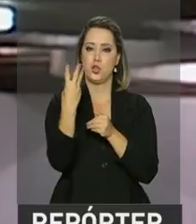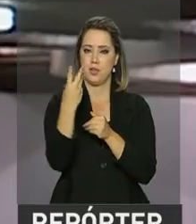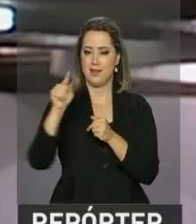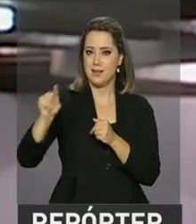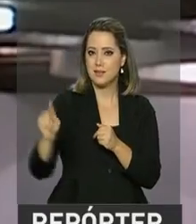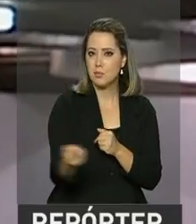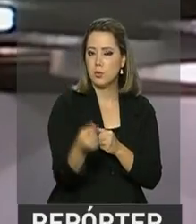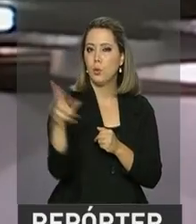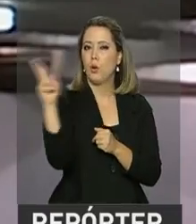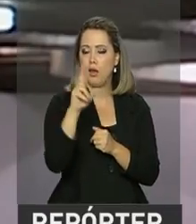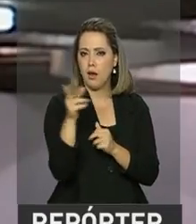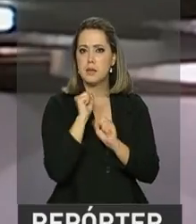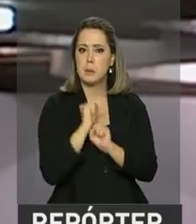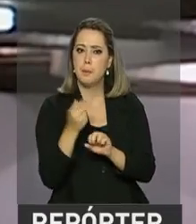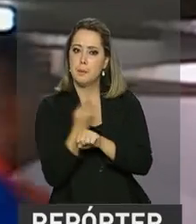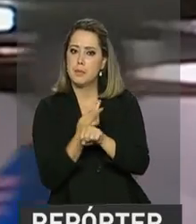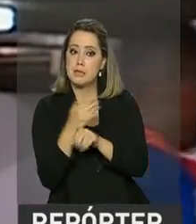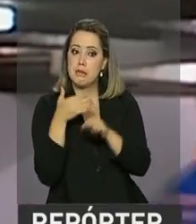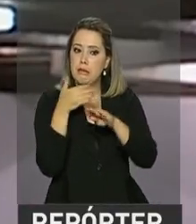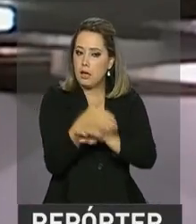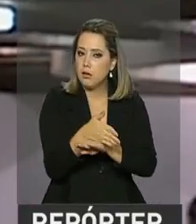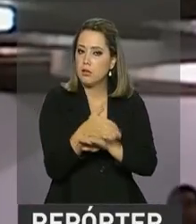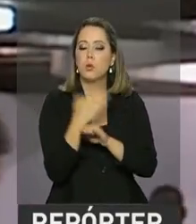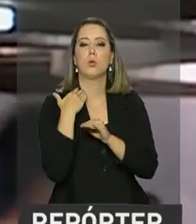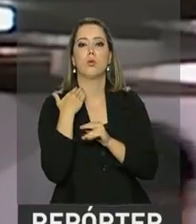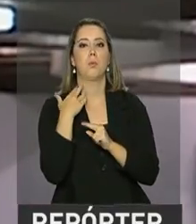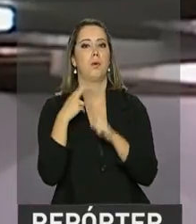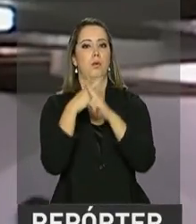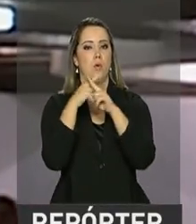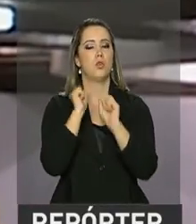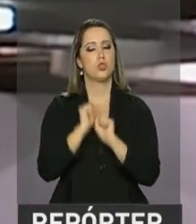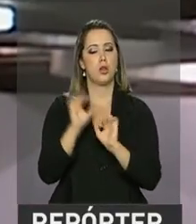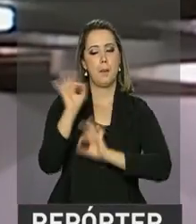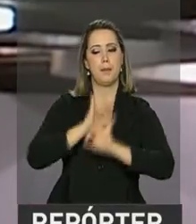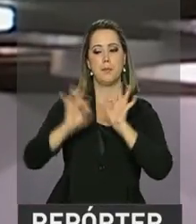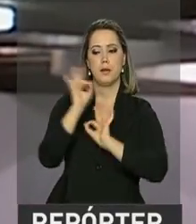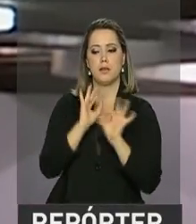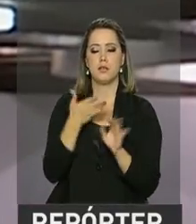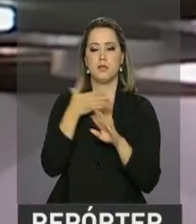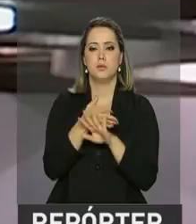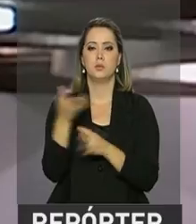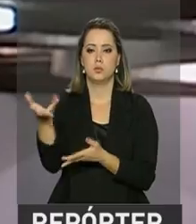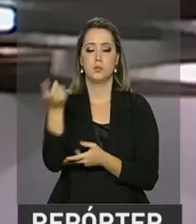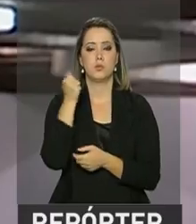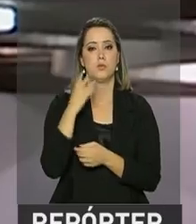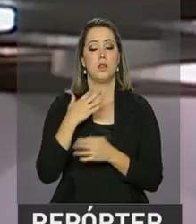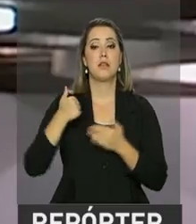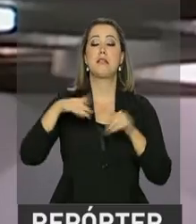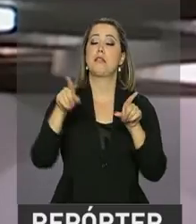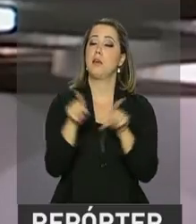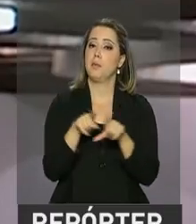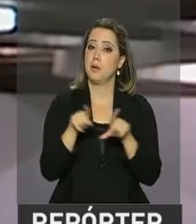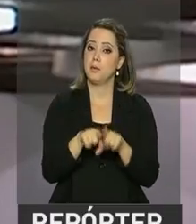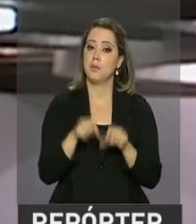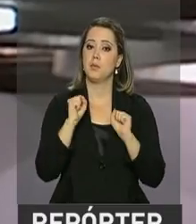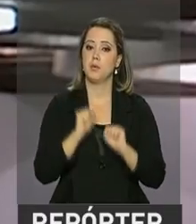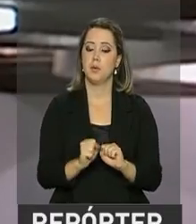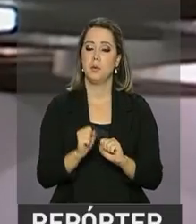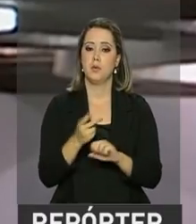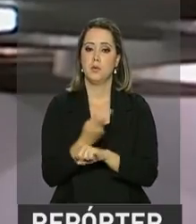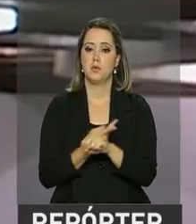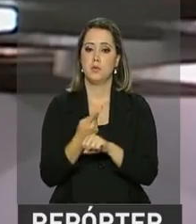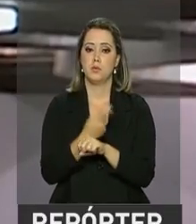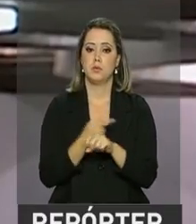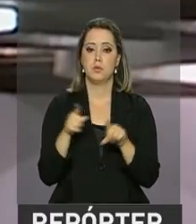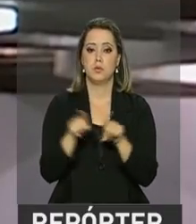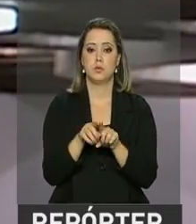uma agência da Caixa e as agências da Caixa estão Preparadas né para poder atender o trabalhador e mais ele pode procurar eh a